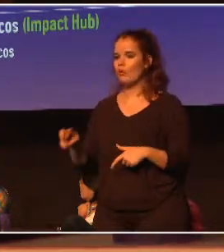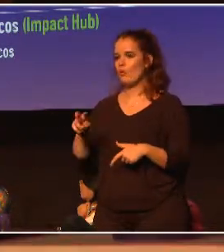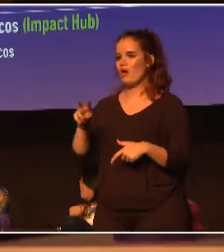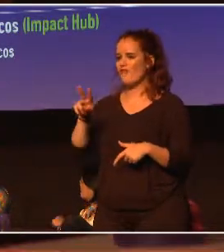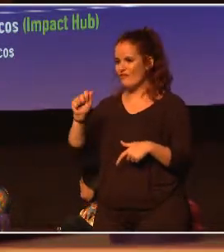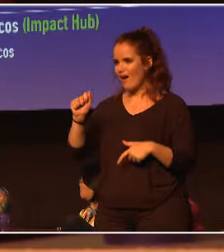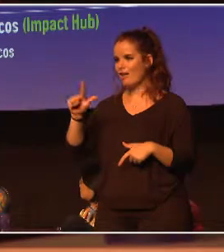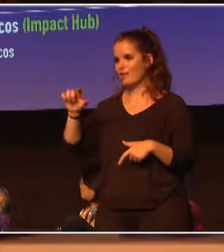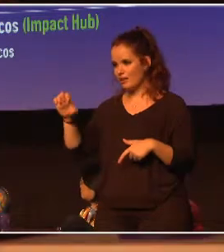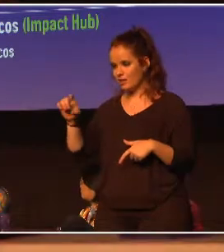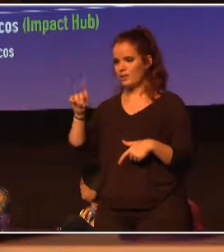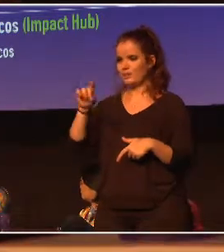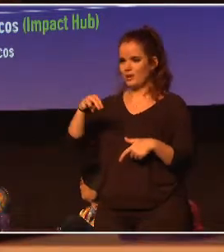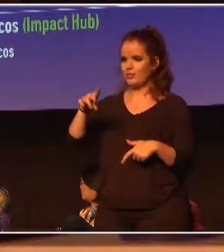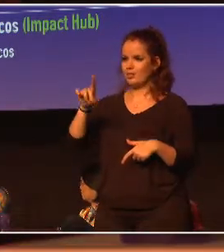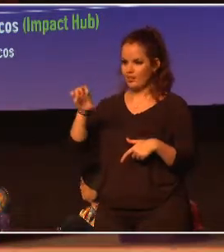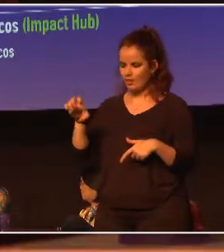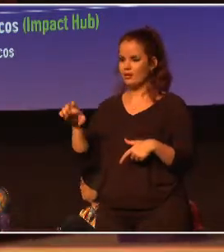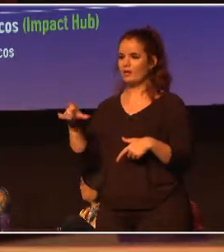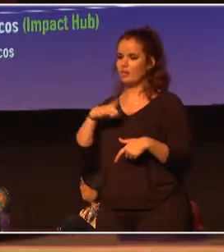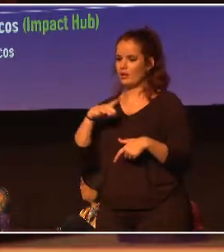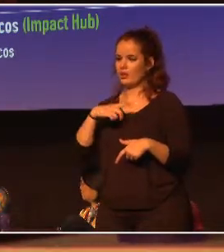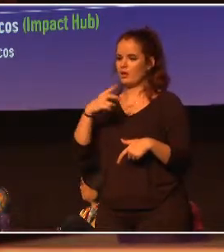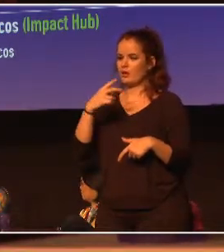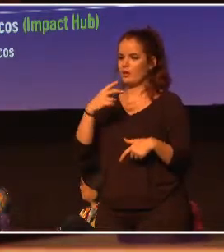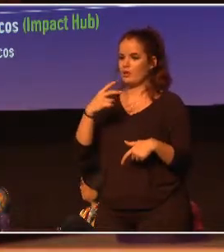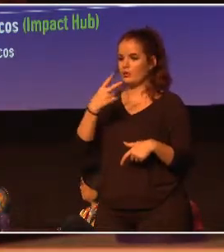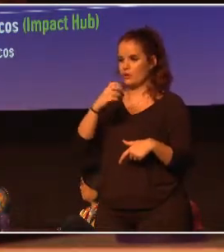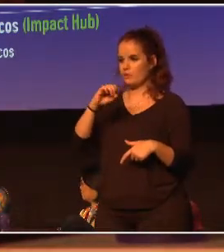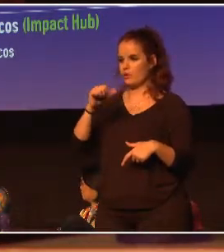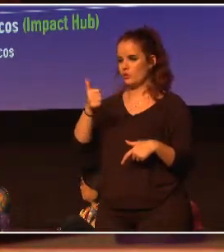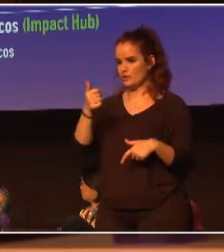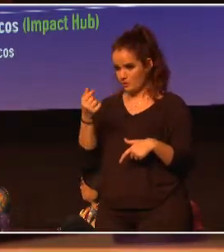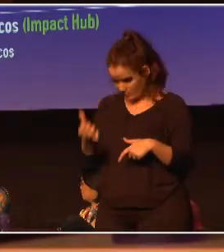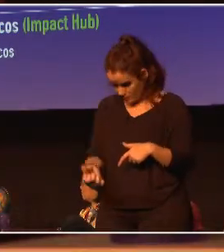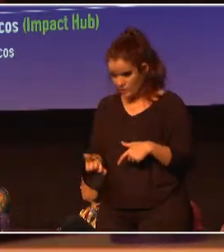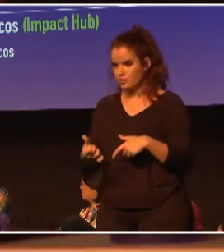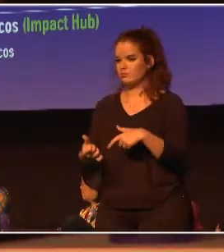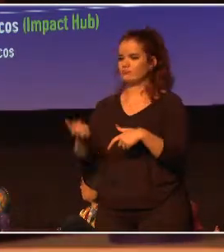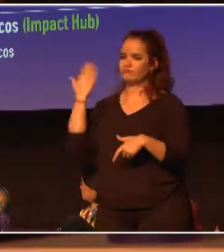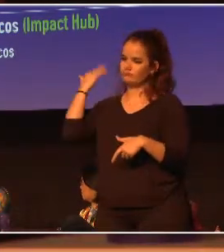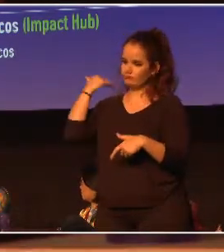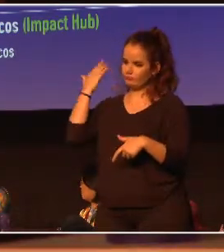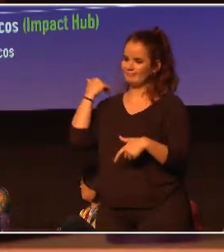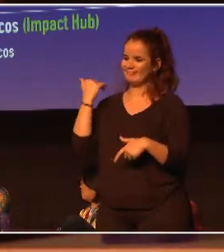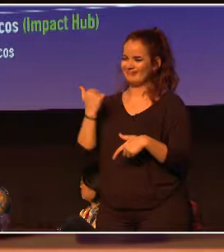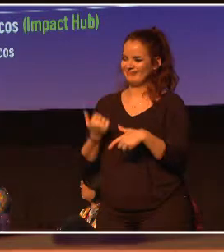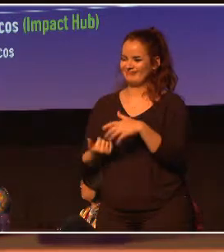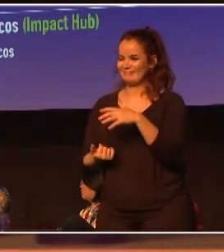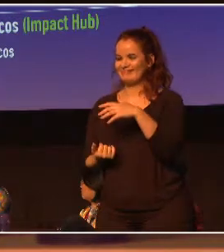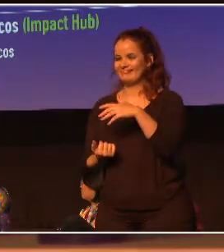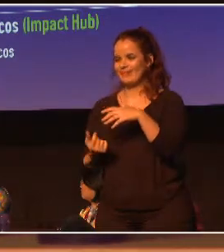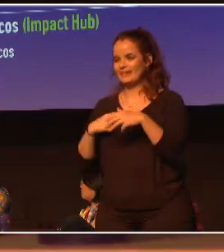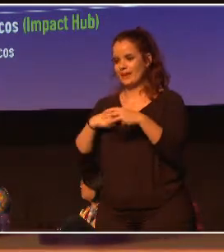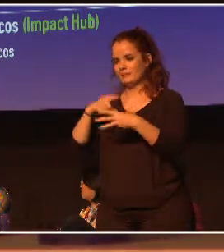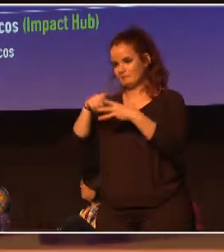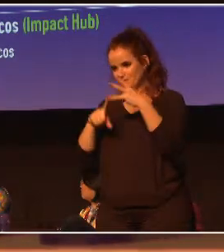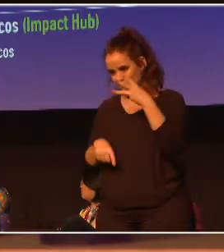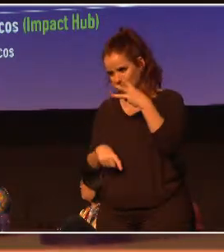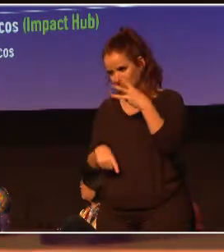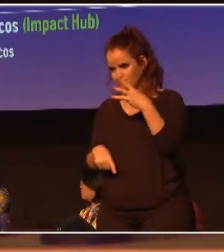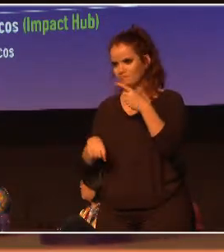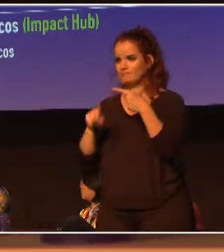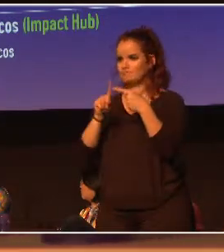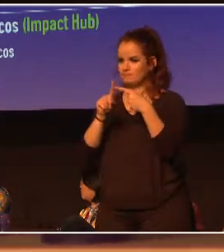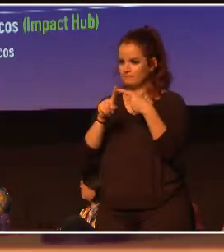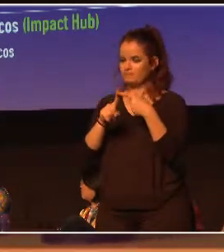surge desde 2016. Nós somos uma holding de impacto social que trabalha com um tripé. Um